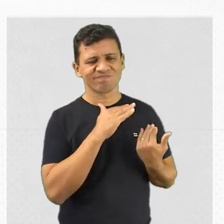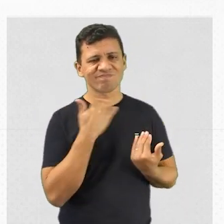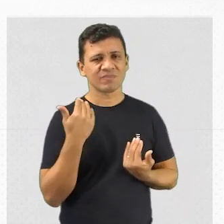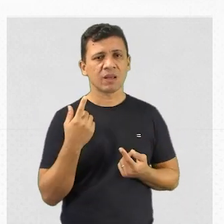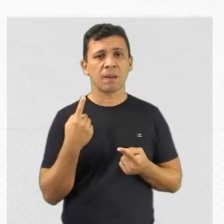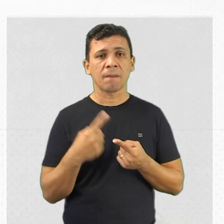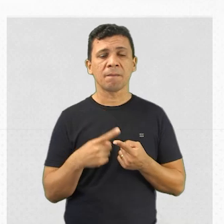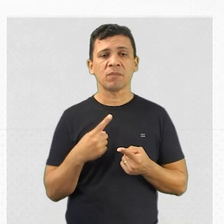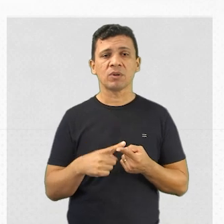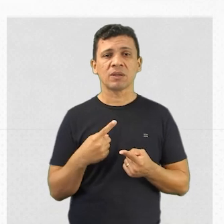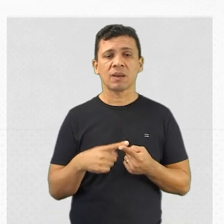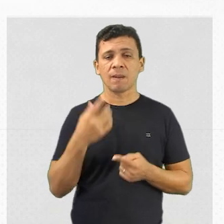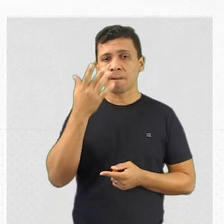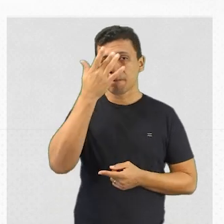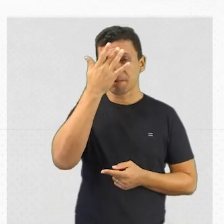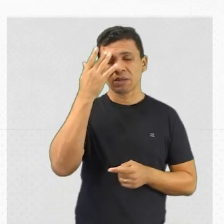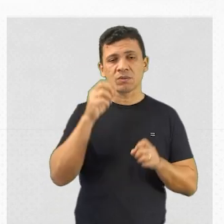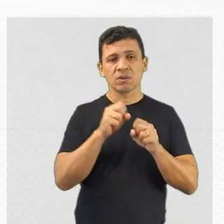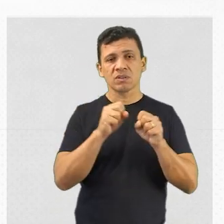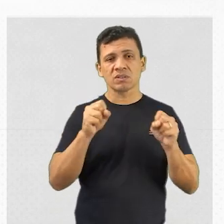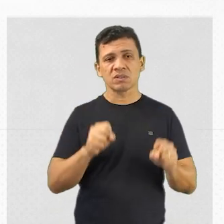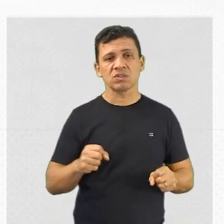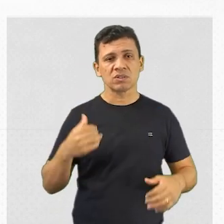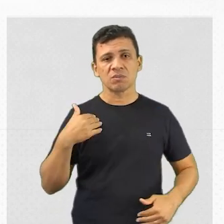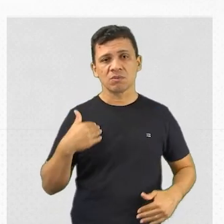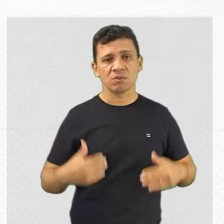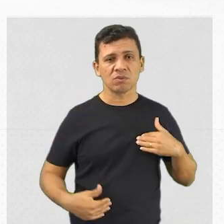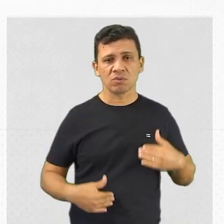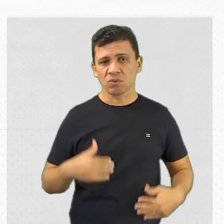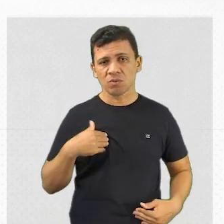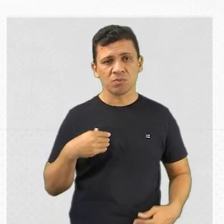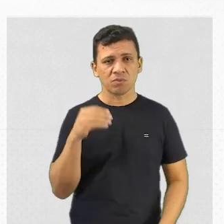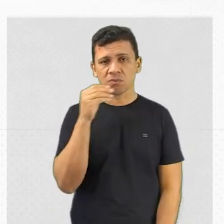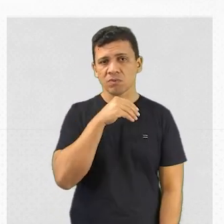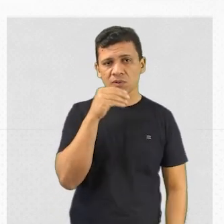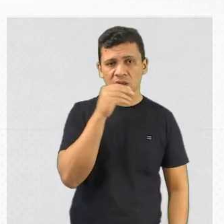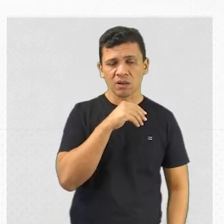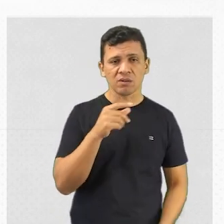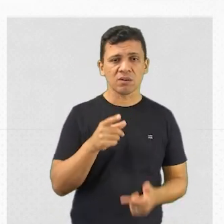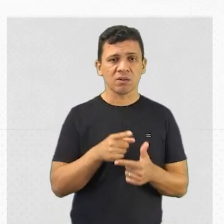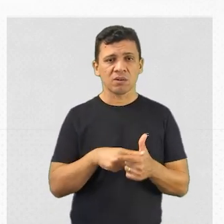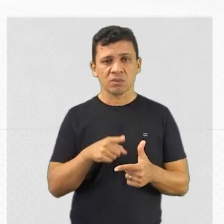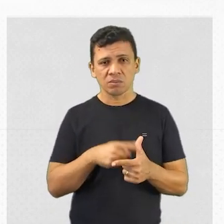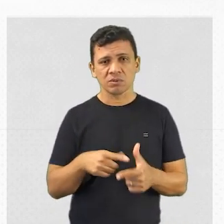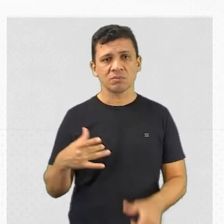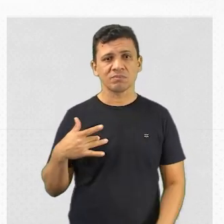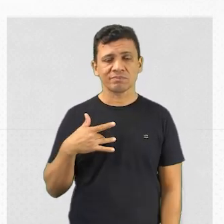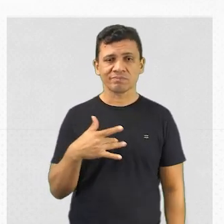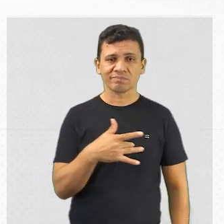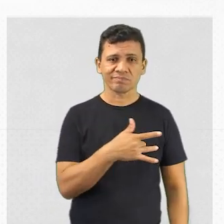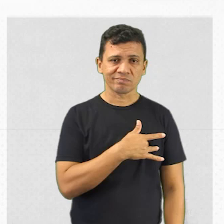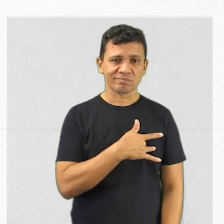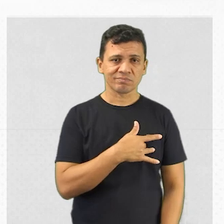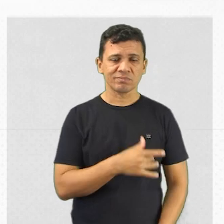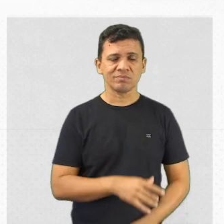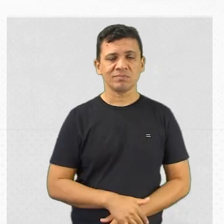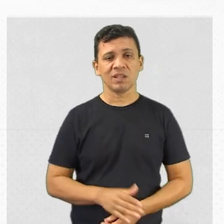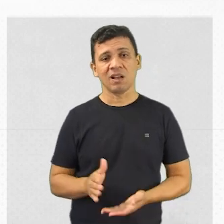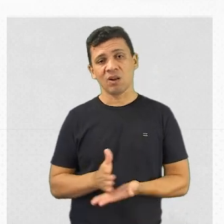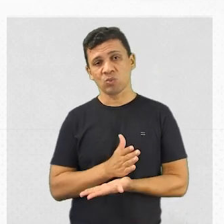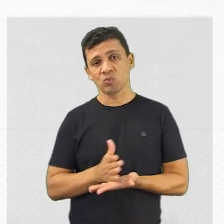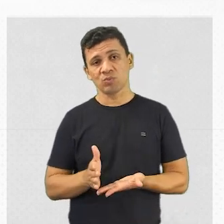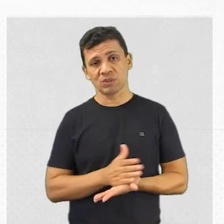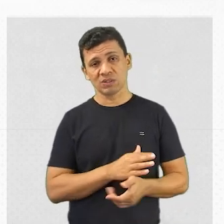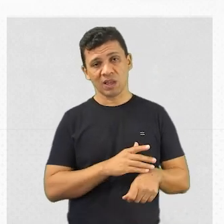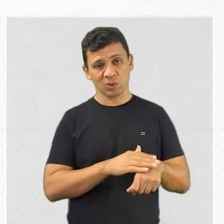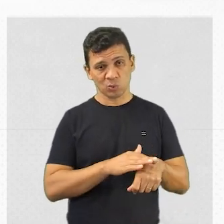de dificuldades, pessoas que tinham um sistema imunológico baixo, problemas já de saúde, né? Pessoas que tinham ali algumas doenças